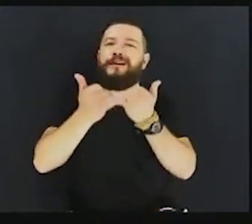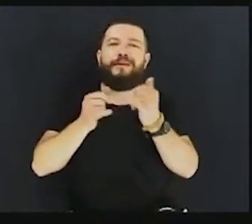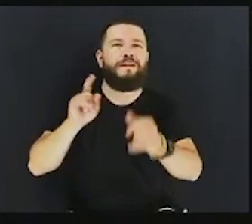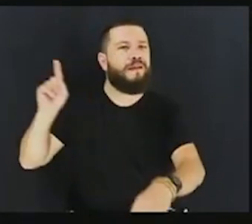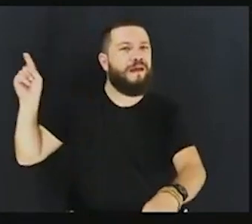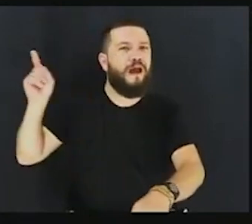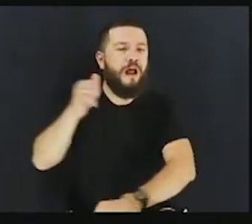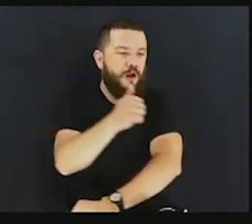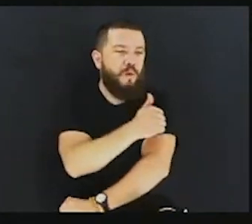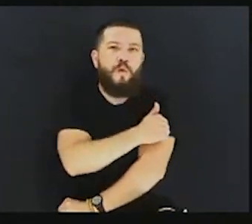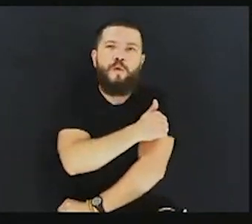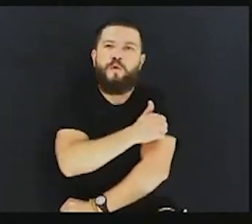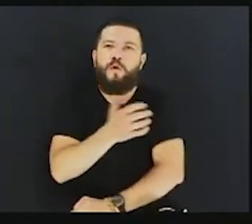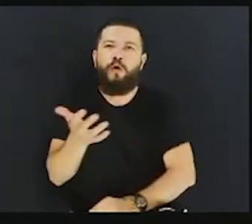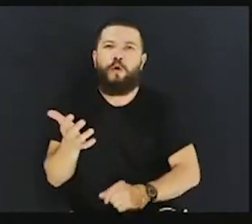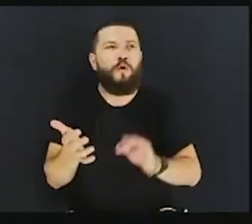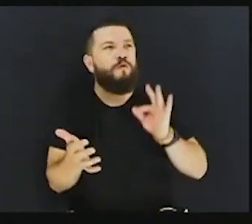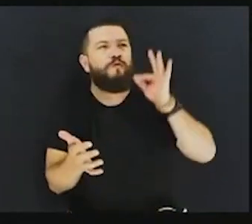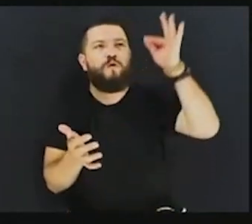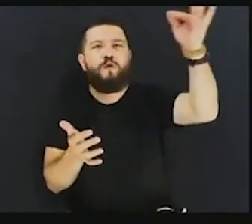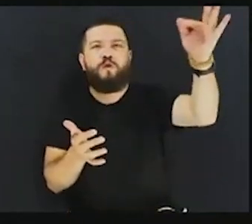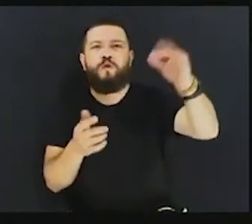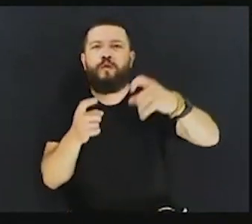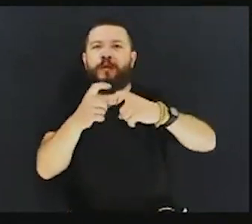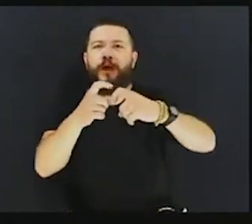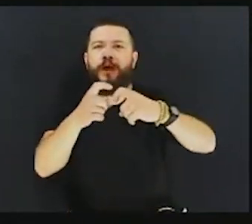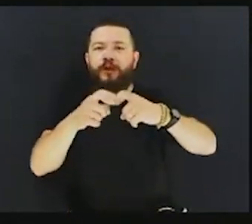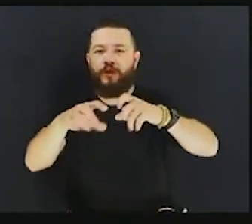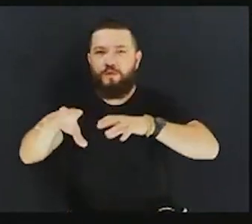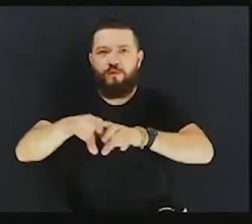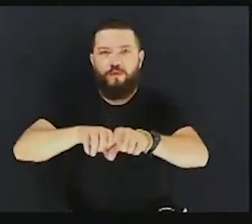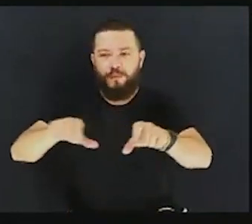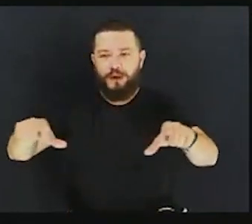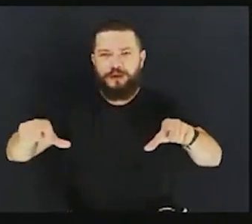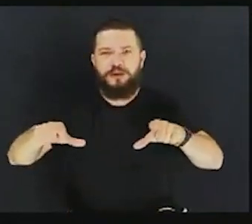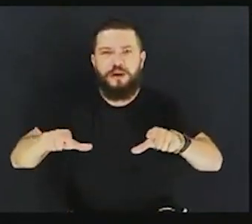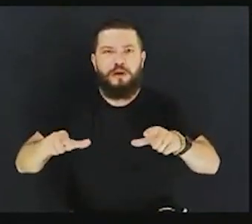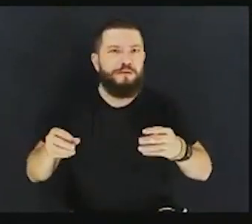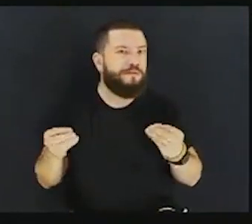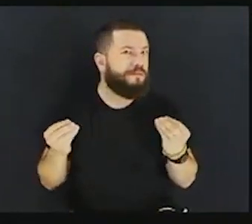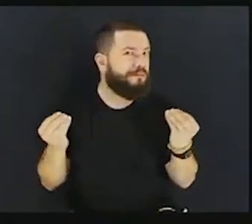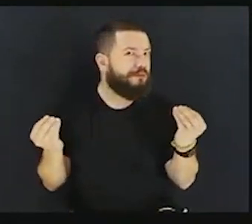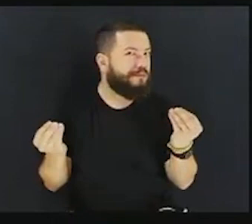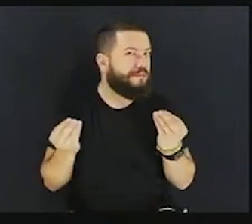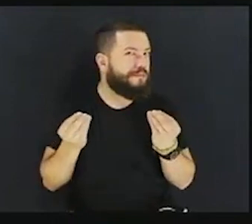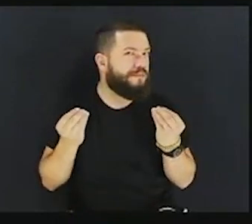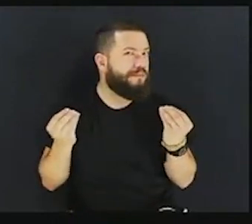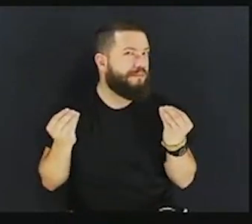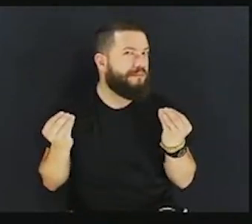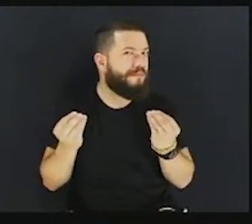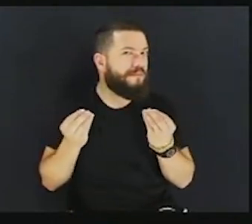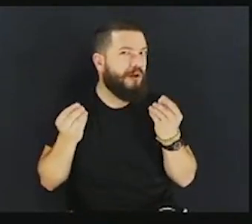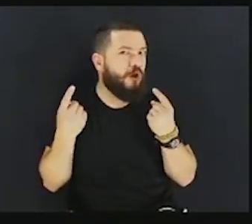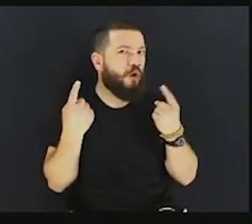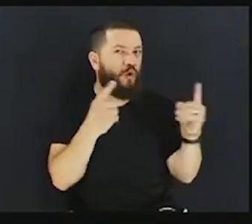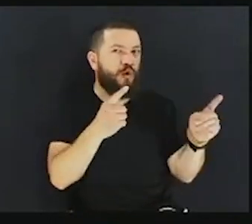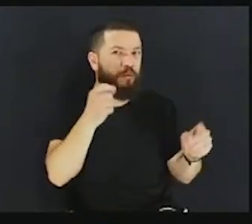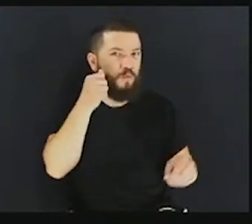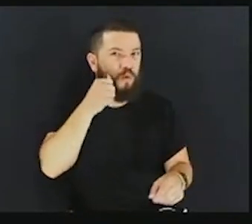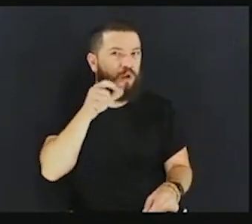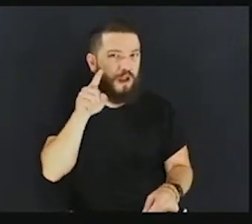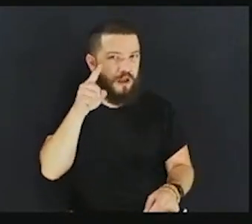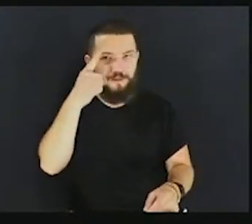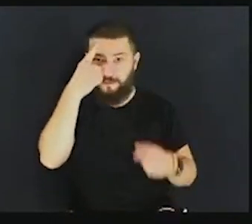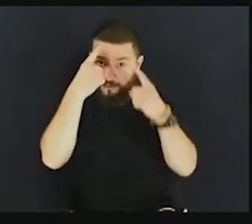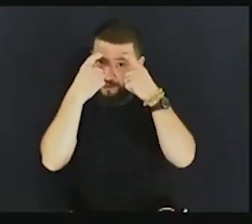gente, portanto, não pode naturalizar uma atitude tão violenta contra a mulher como essa. Eu acho que isso tem que ser combatido em lei, imagino que vocês